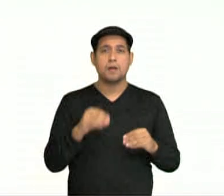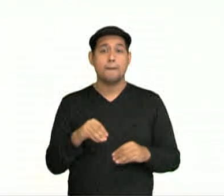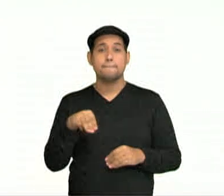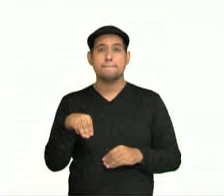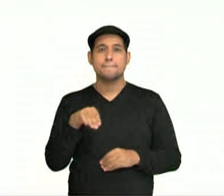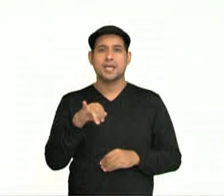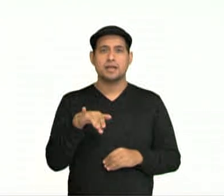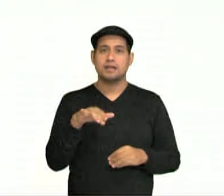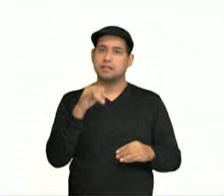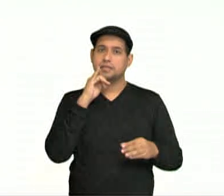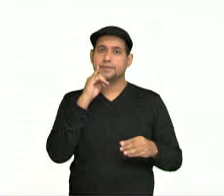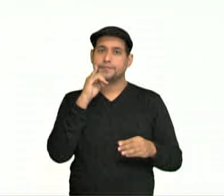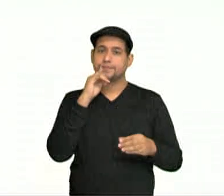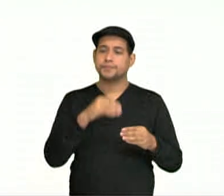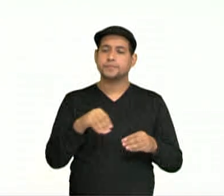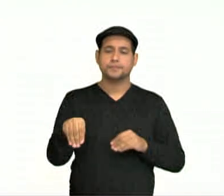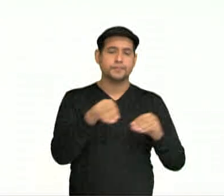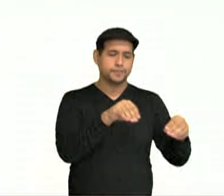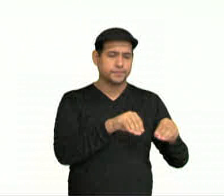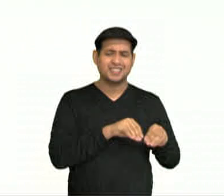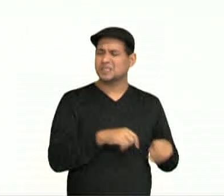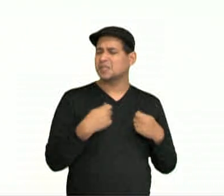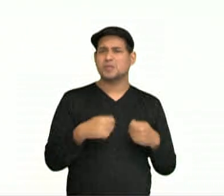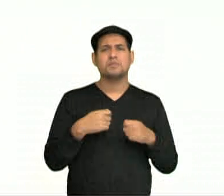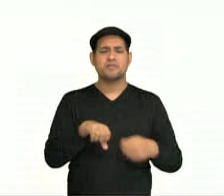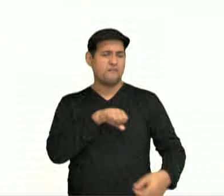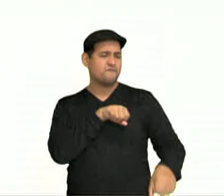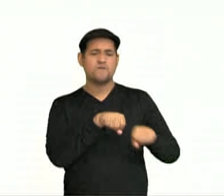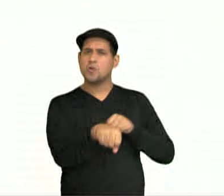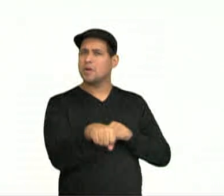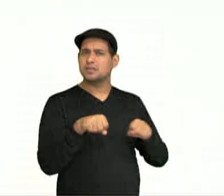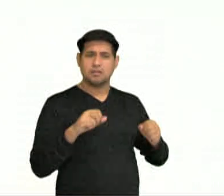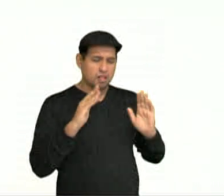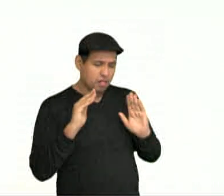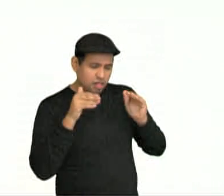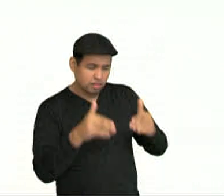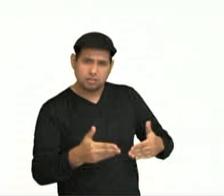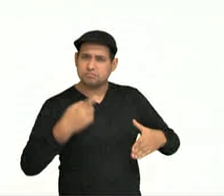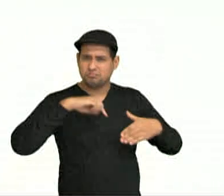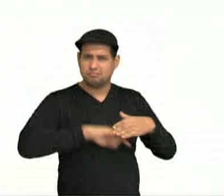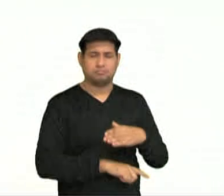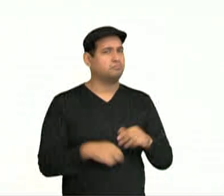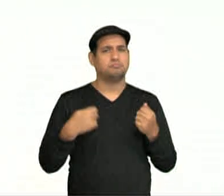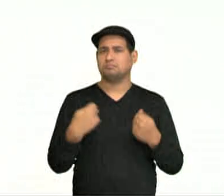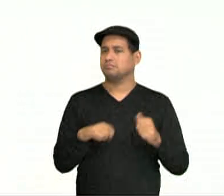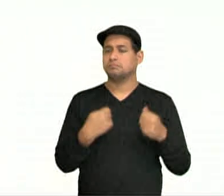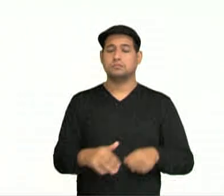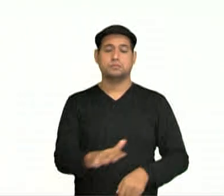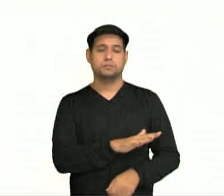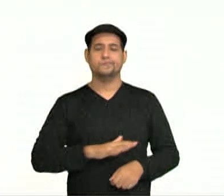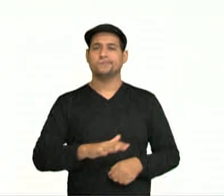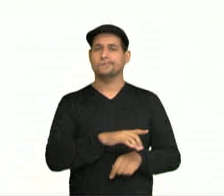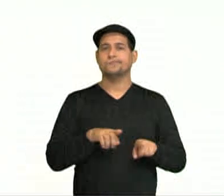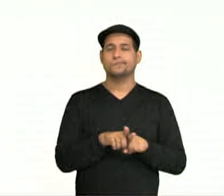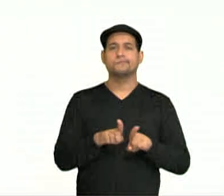não exigiam naquele momento uma formação muito mais ampla e aprofundada para ocupar as